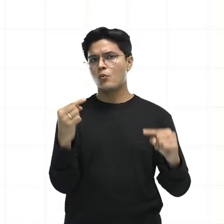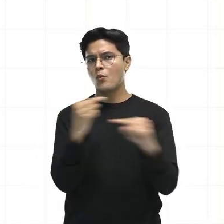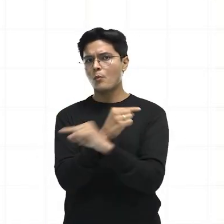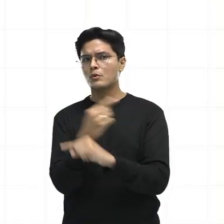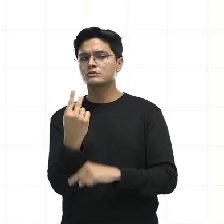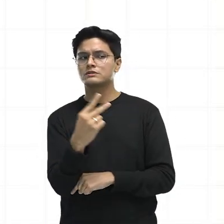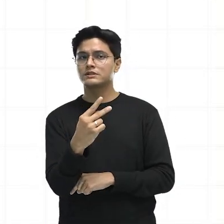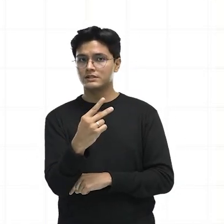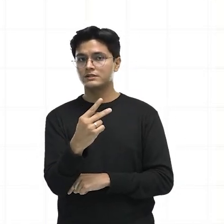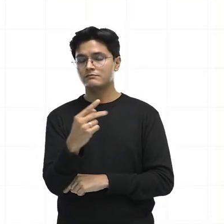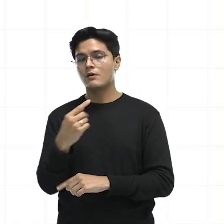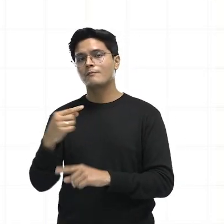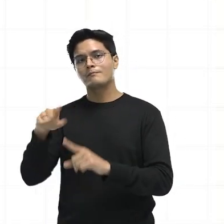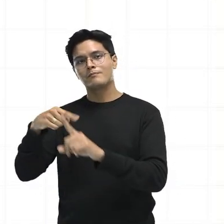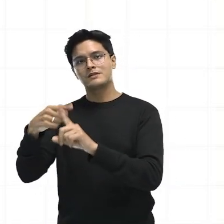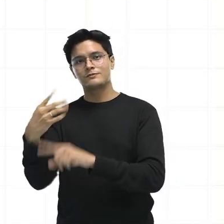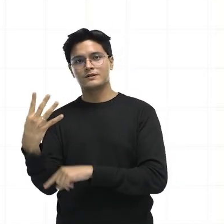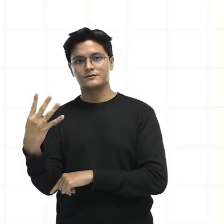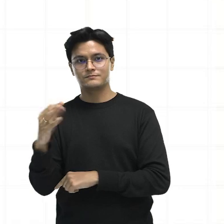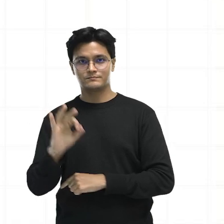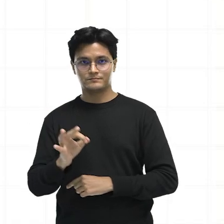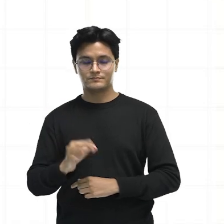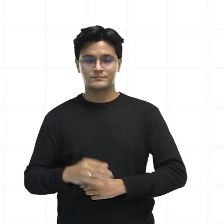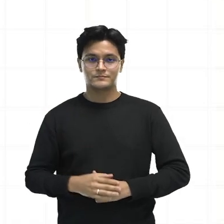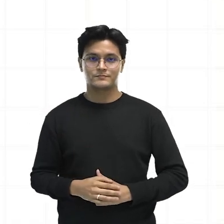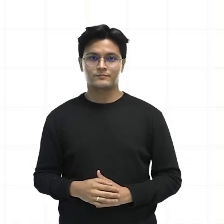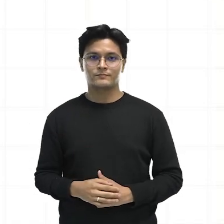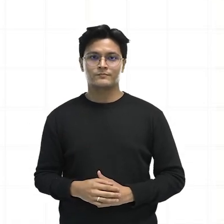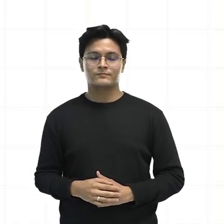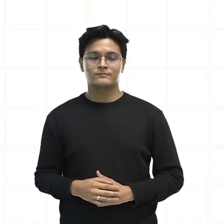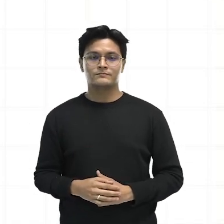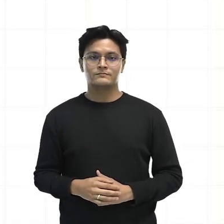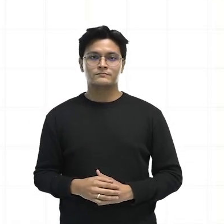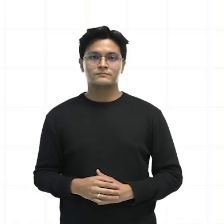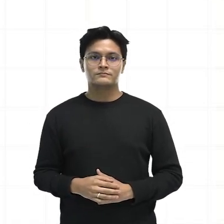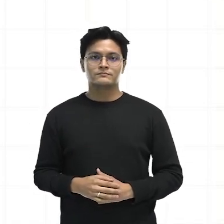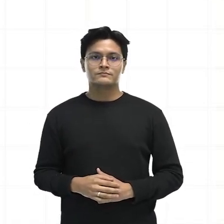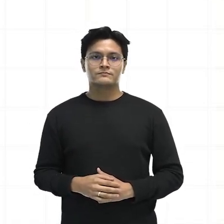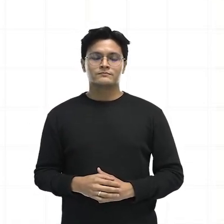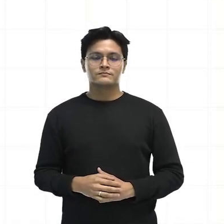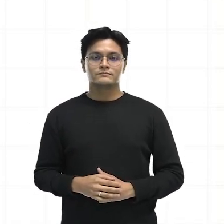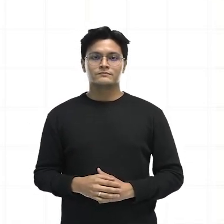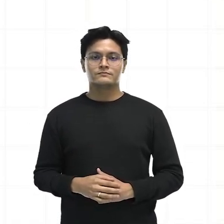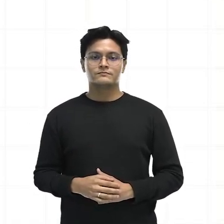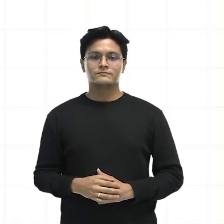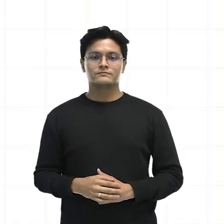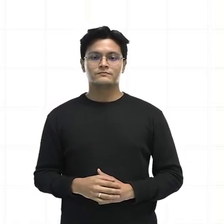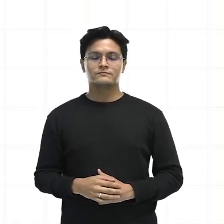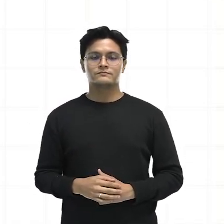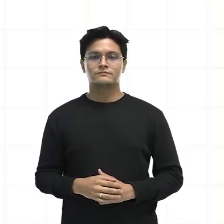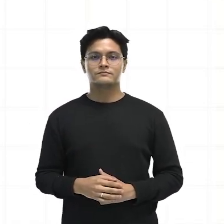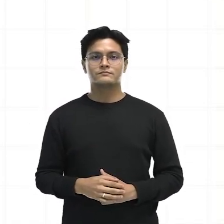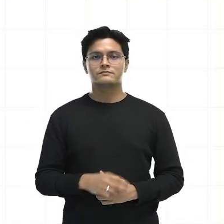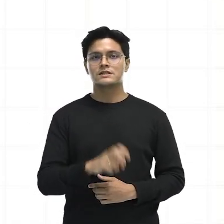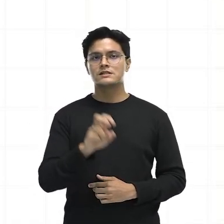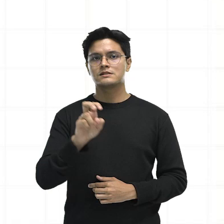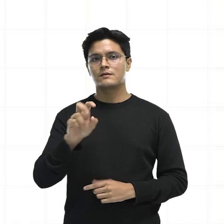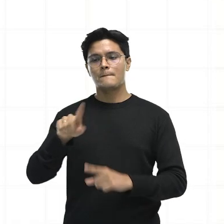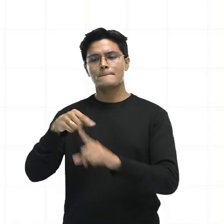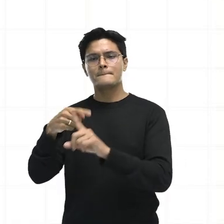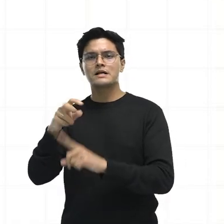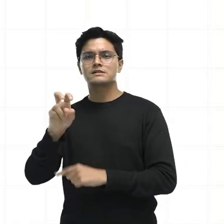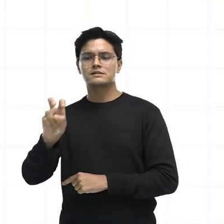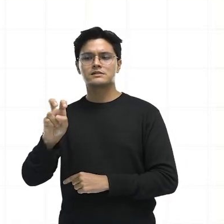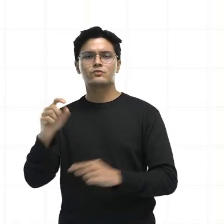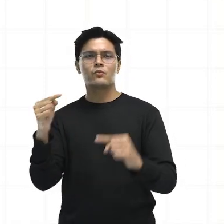4 é o 4, tá? Qual é o oposto de 5